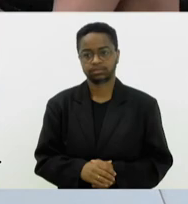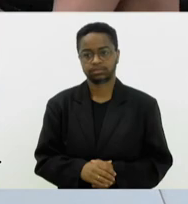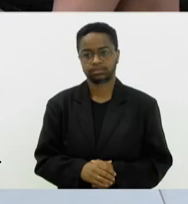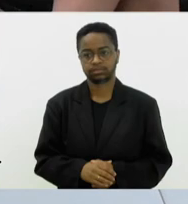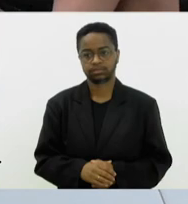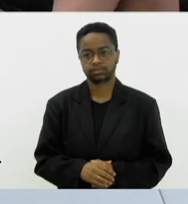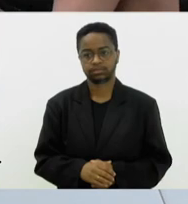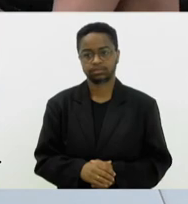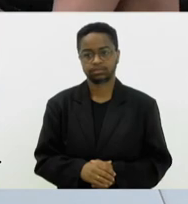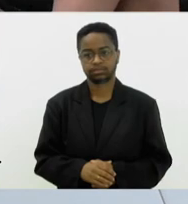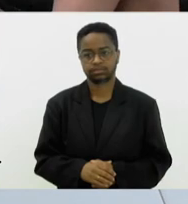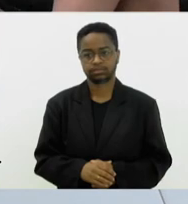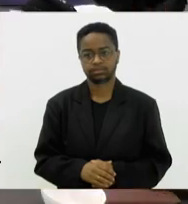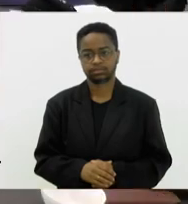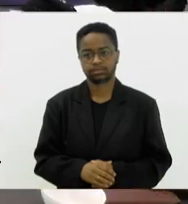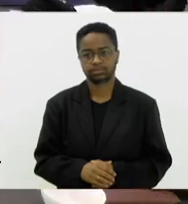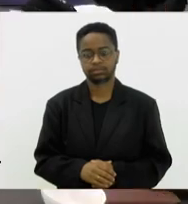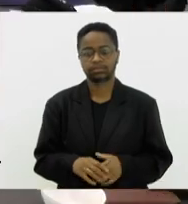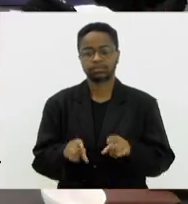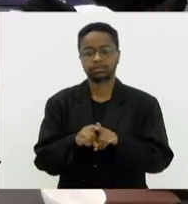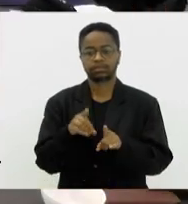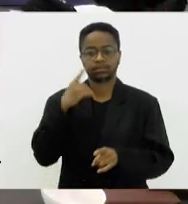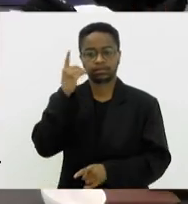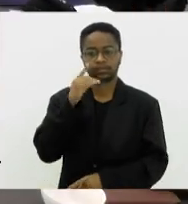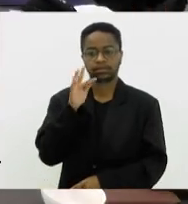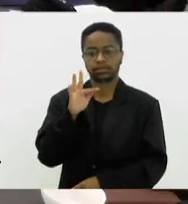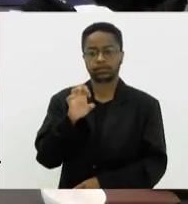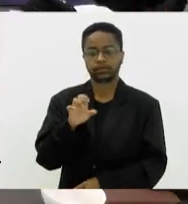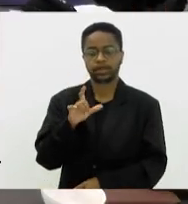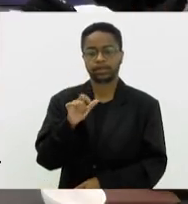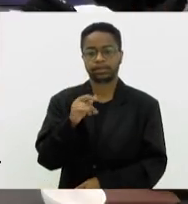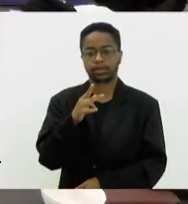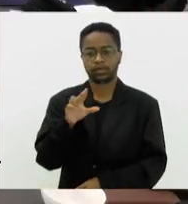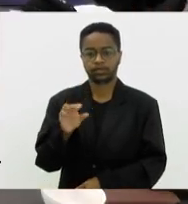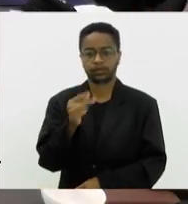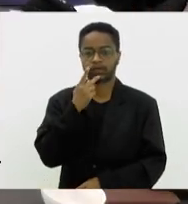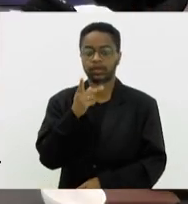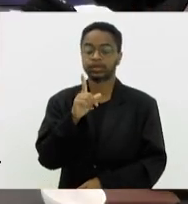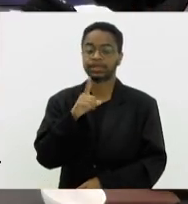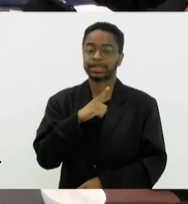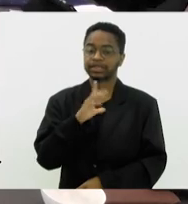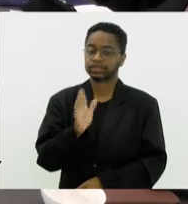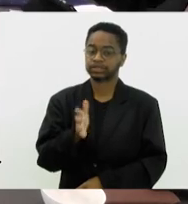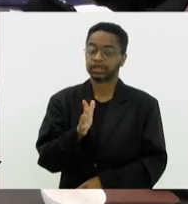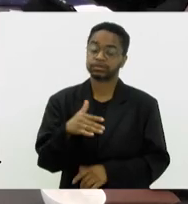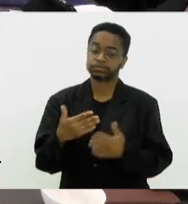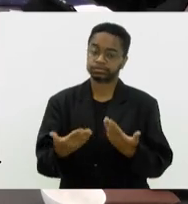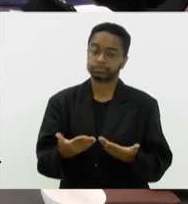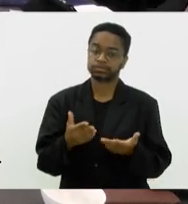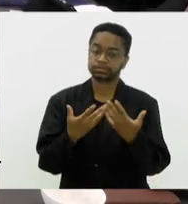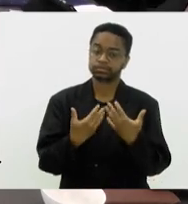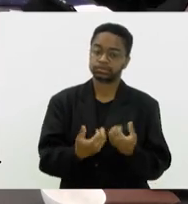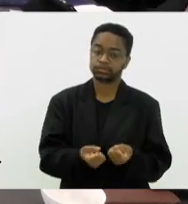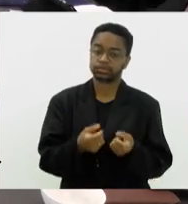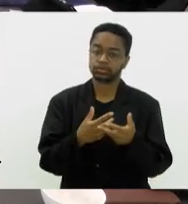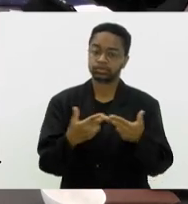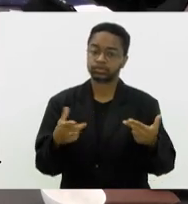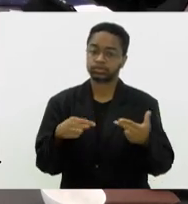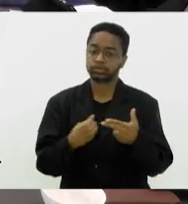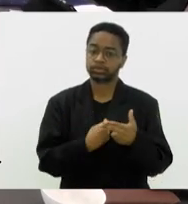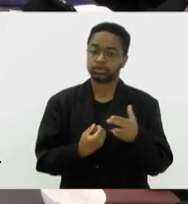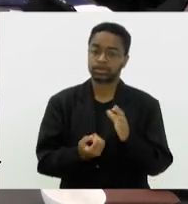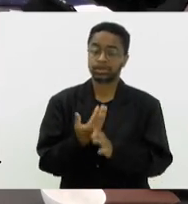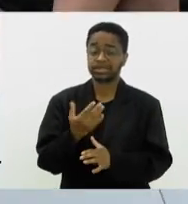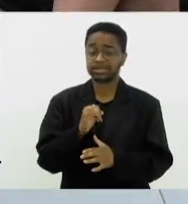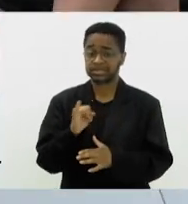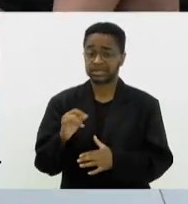É o que o deputado Filipinho Raves sustenta, é que o programa já existe. E aí ele se adequou ao que a gente já instituiu na súmula 6. Mas se o programa existe, ele